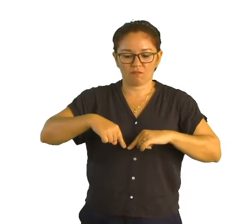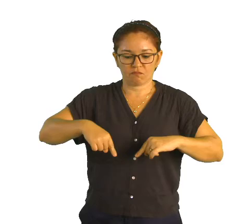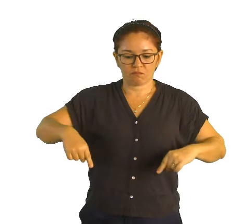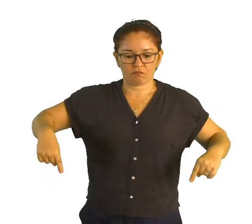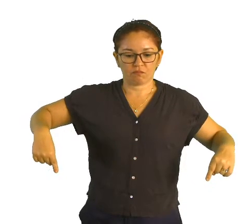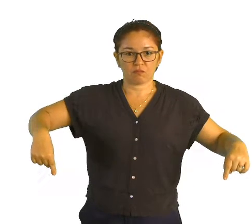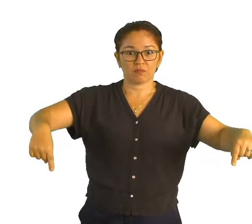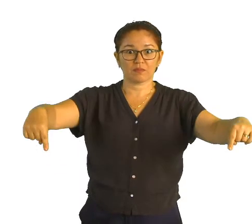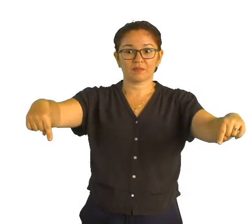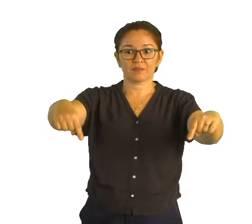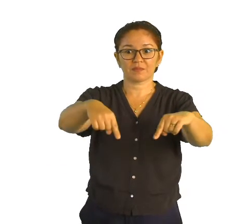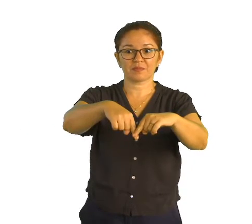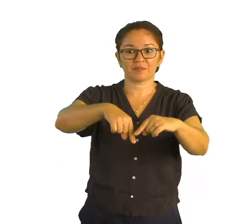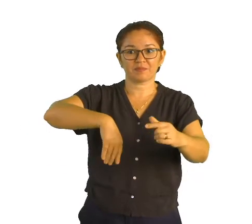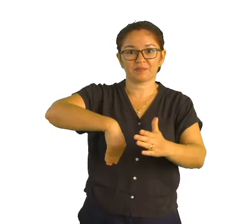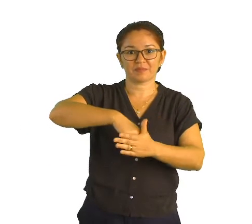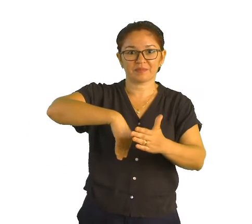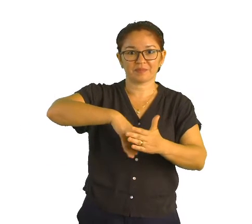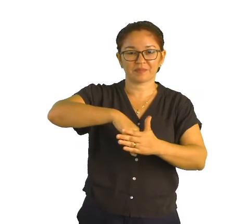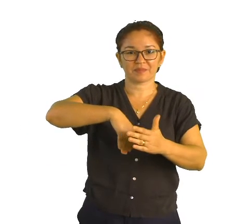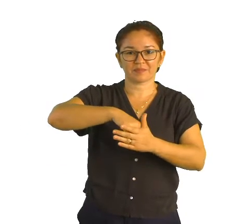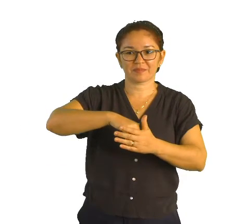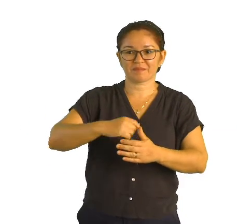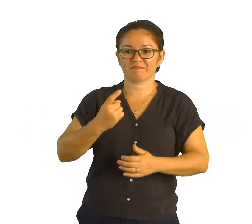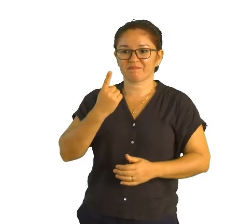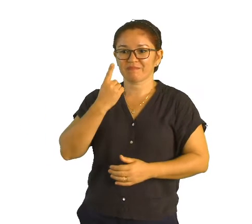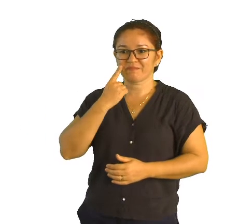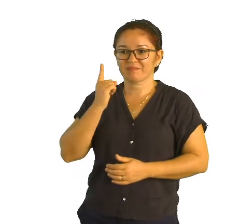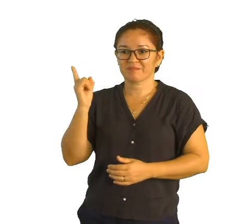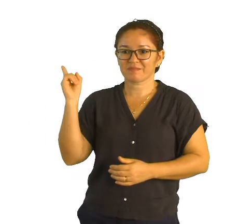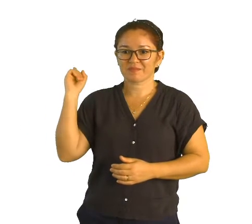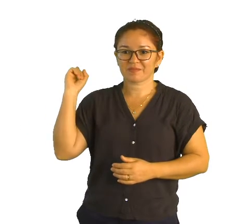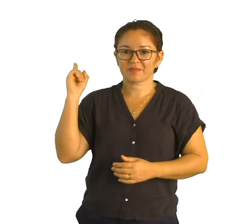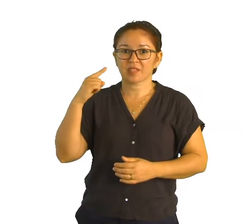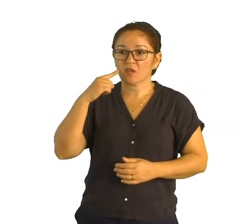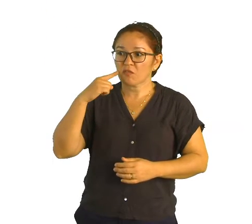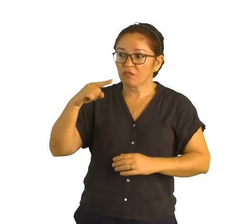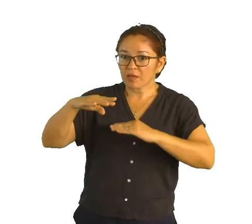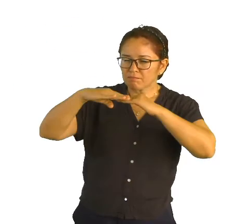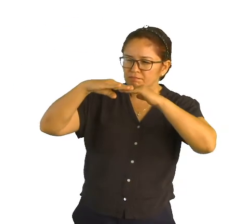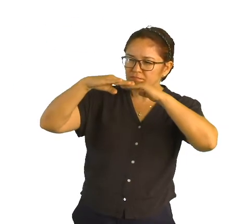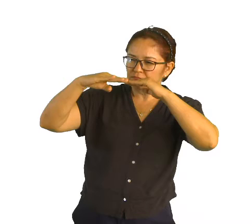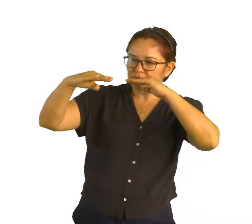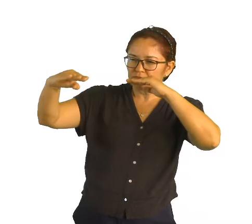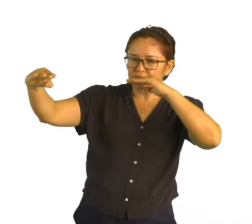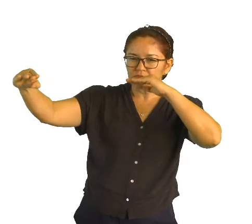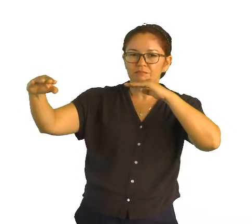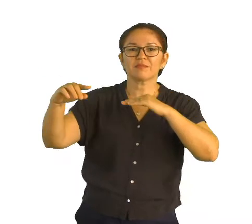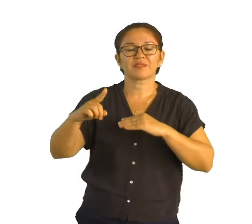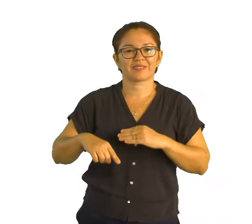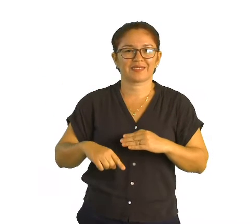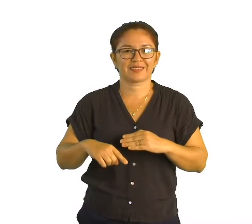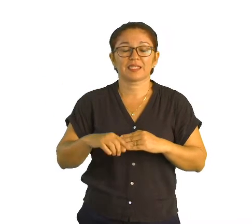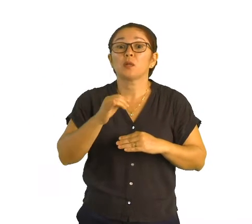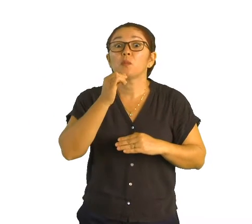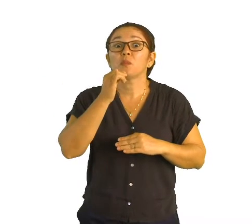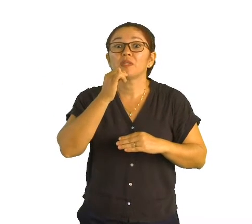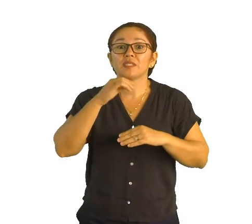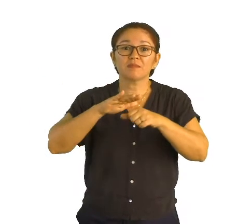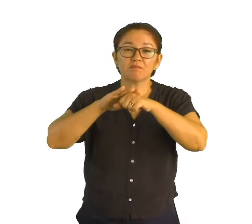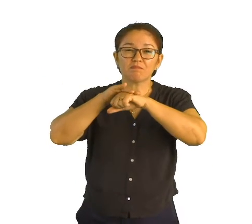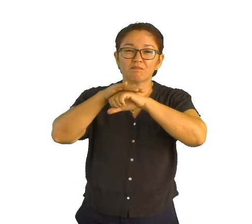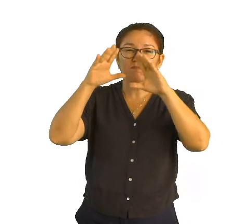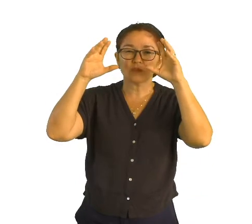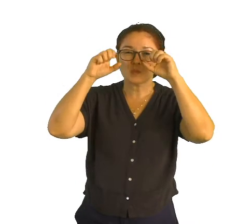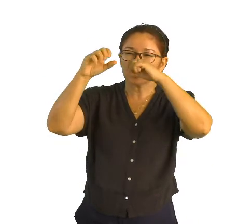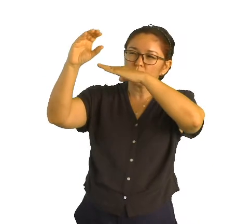nos dá a ideia? Nos dá a ideia de plano. Você já olhou no céu à noite? Você não